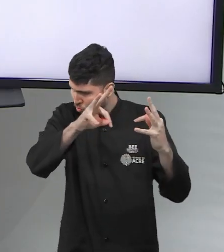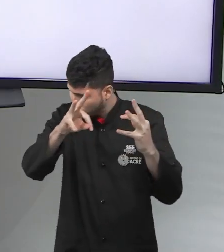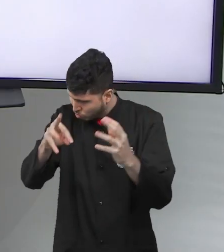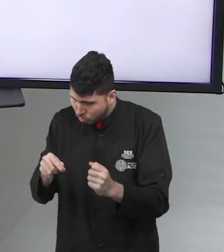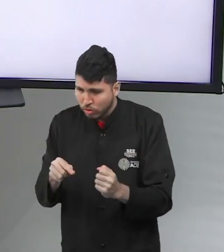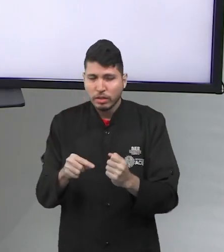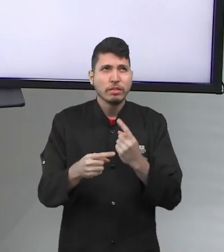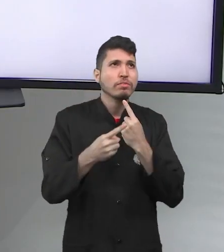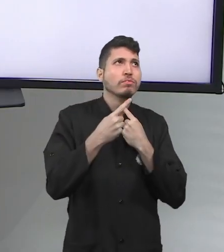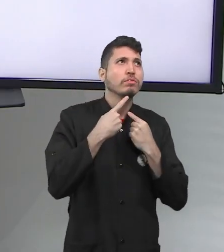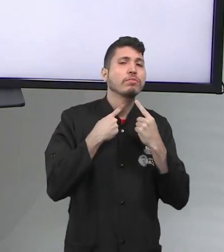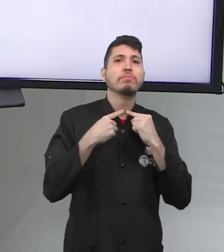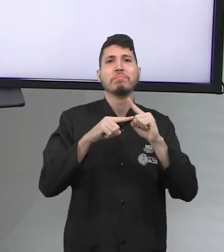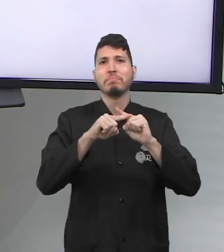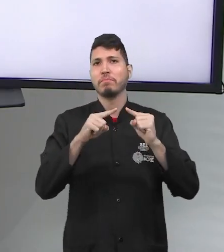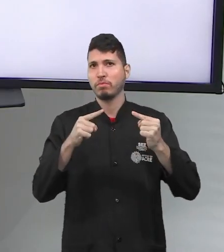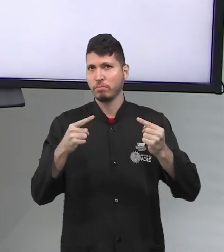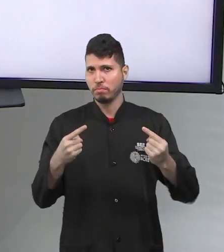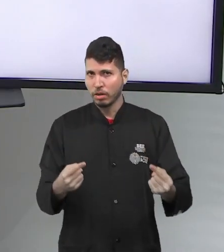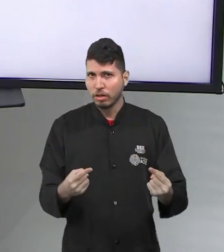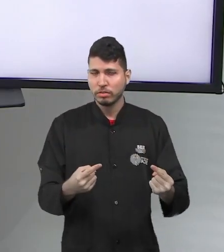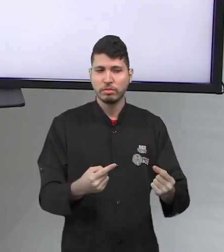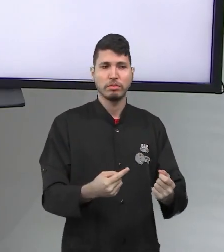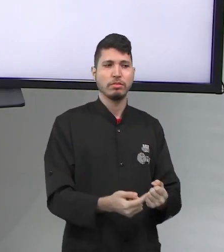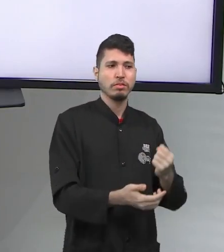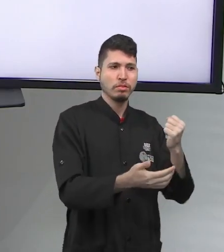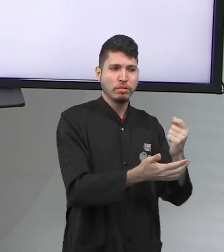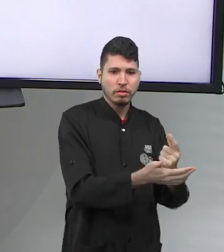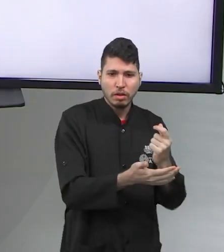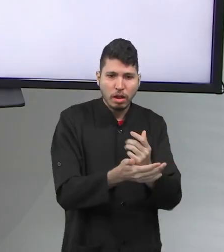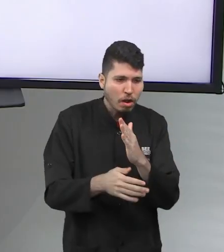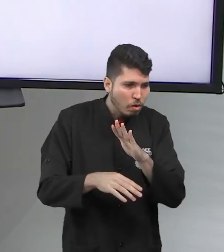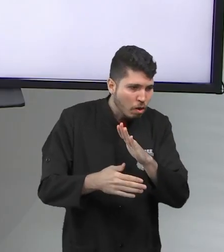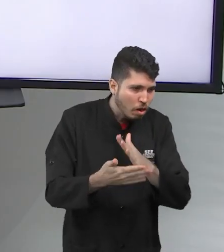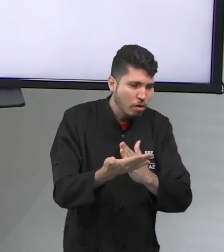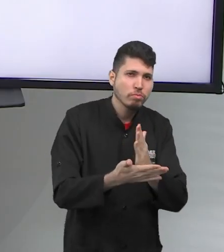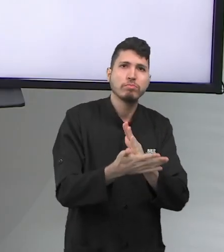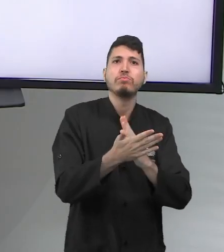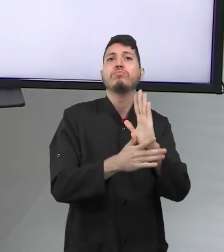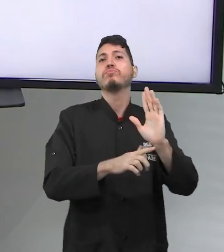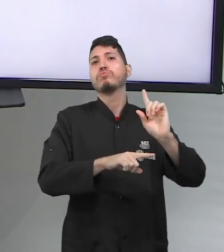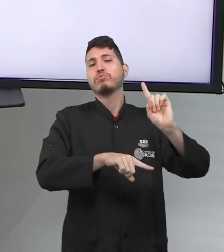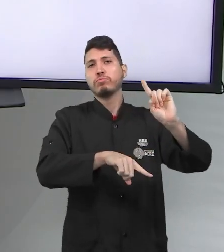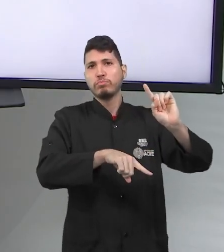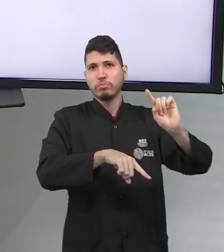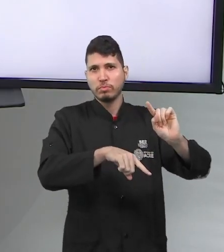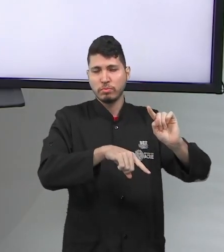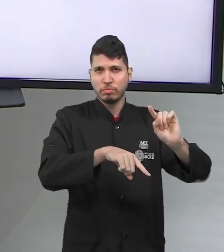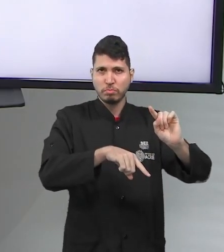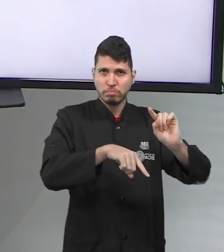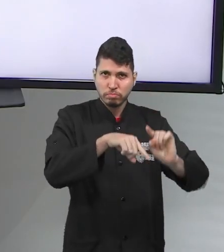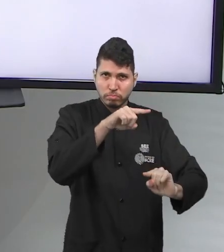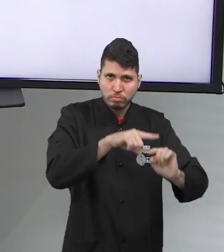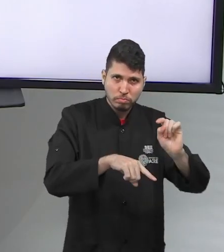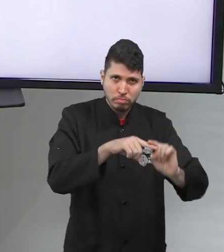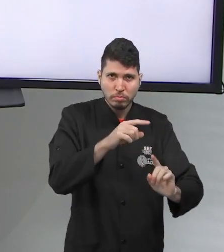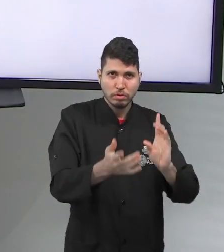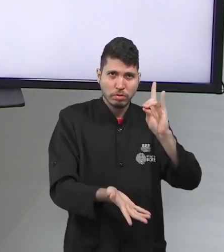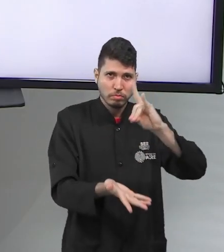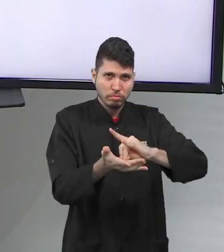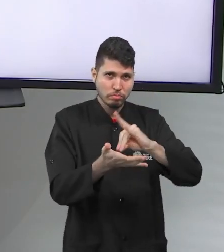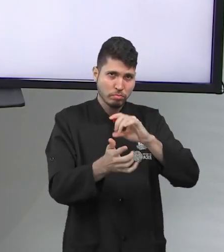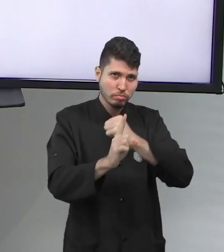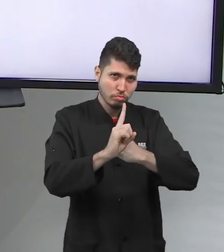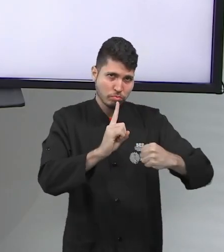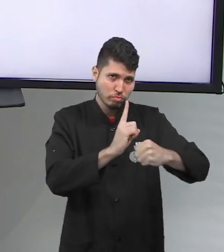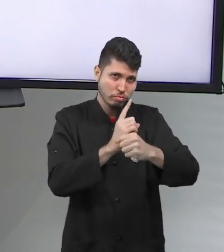consumir, mas mesmo assim está consumindo determinados produtos que, para a realidade social e econômica dessa